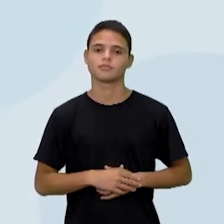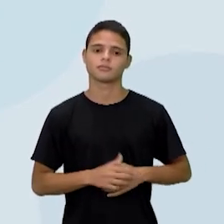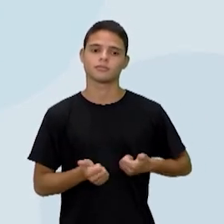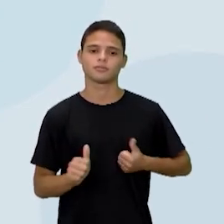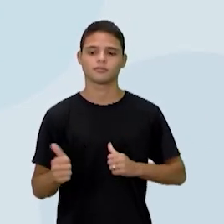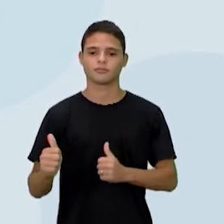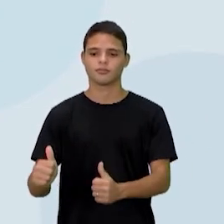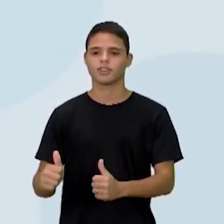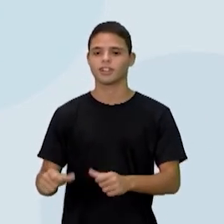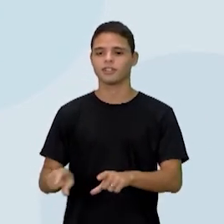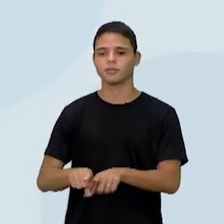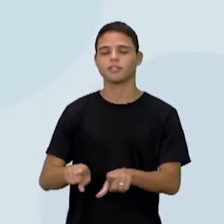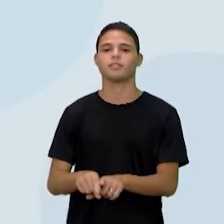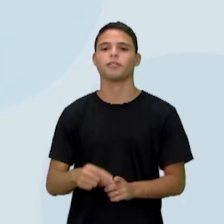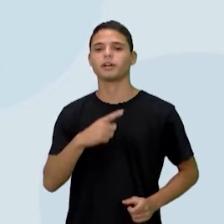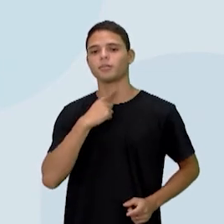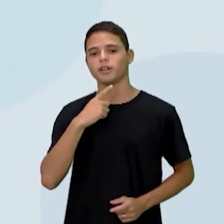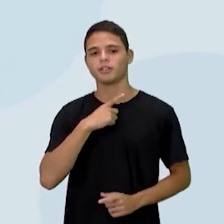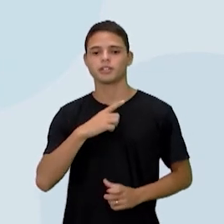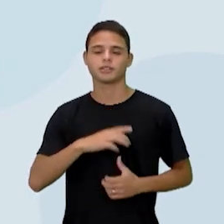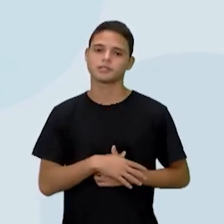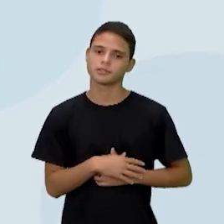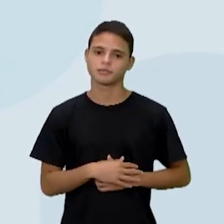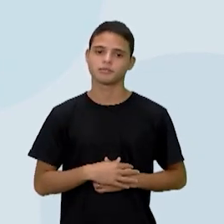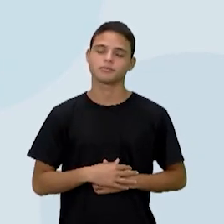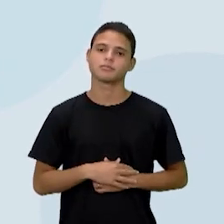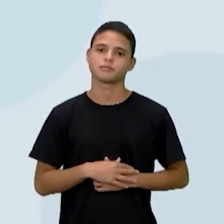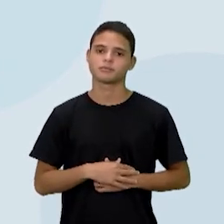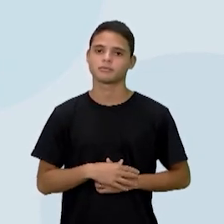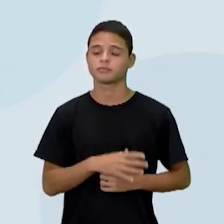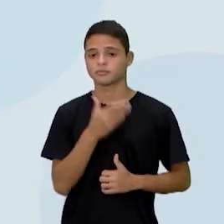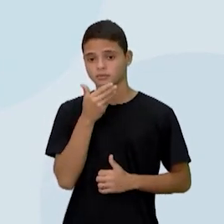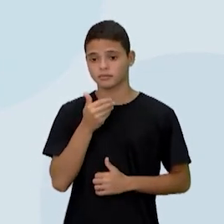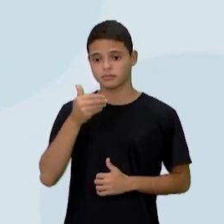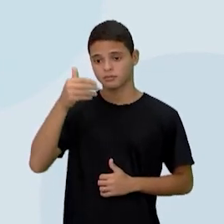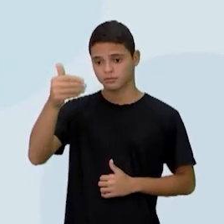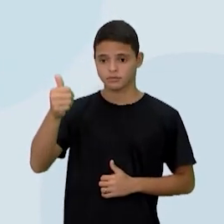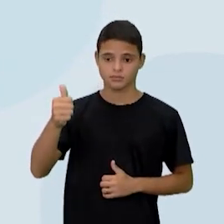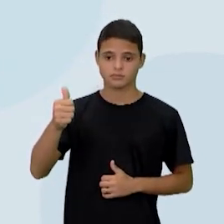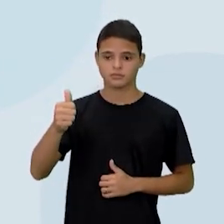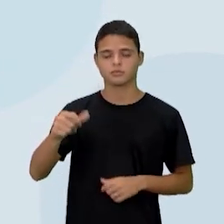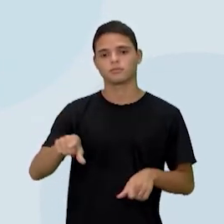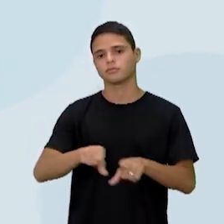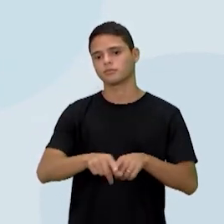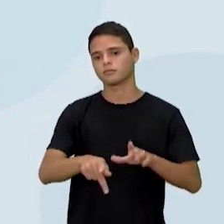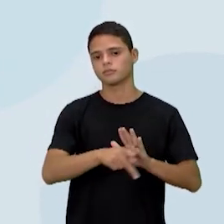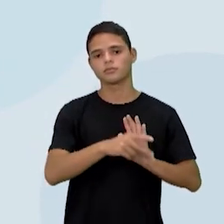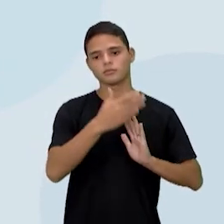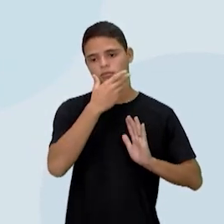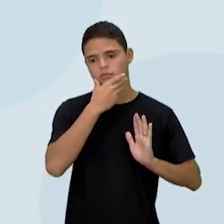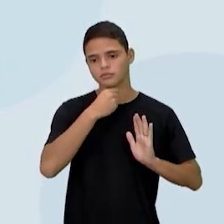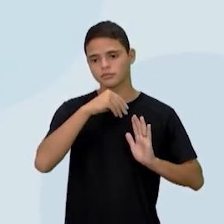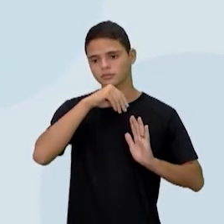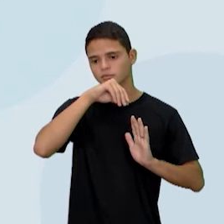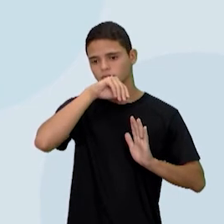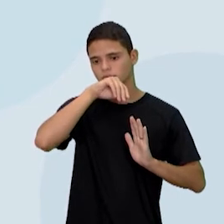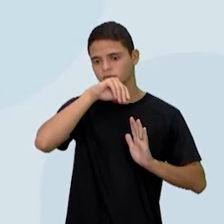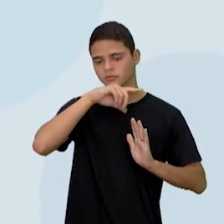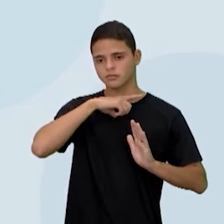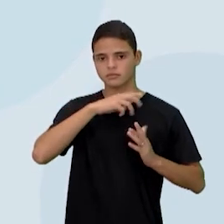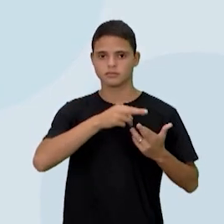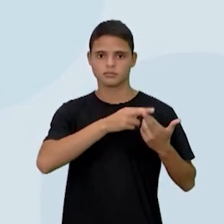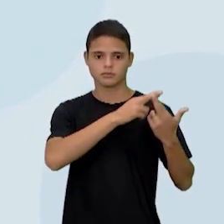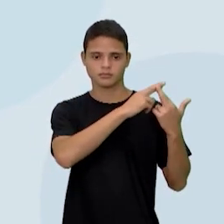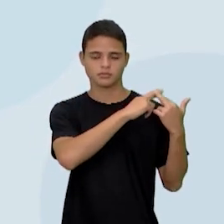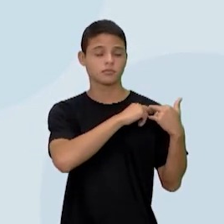dos responsáveis, porque muitas vezes eles sabem usar melhor que os pais, e os próprios pais responsáveis muitas vezes não têm noção